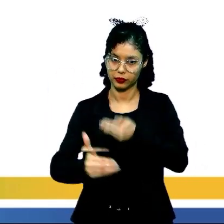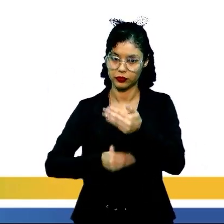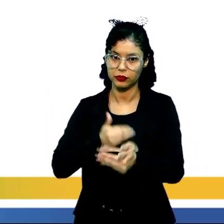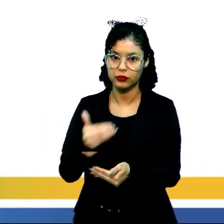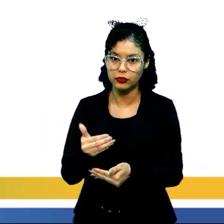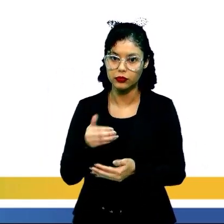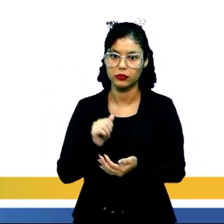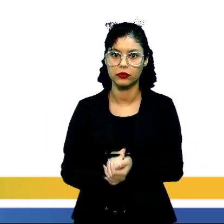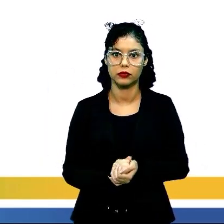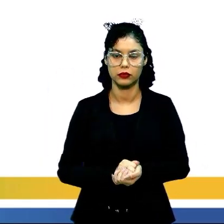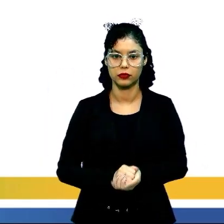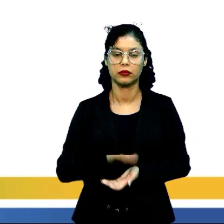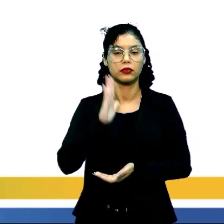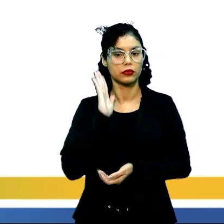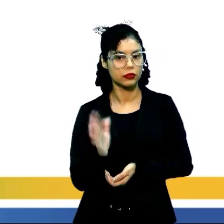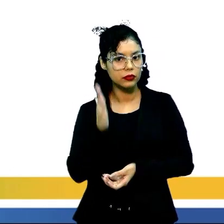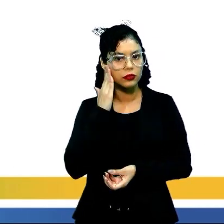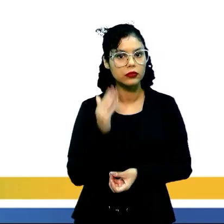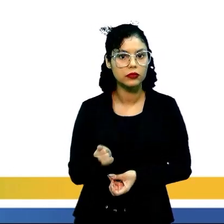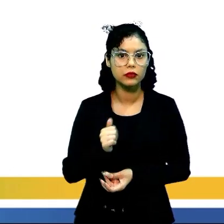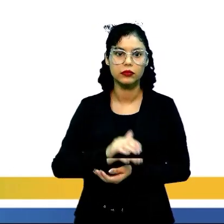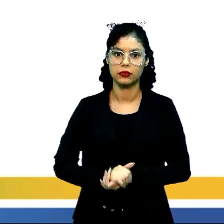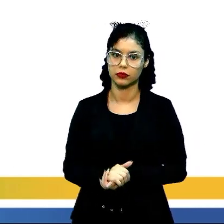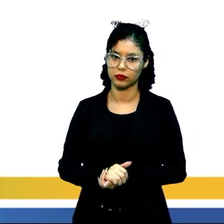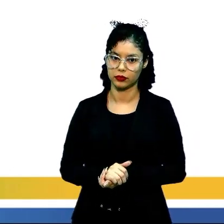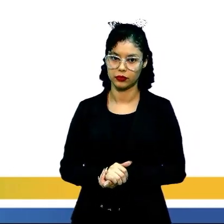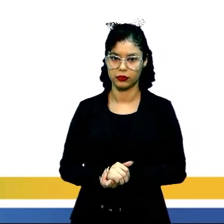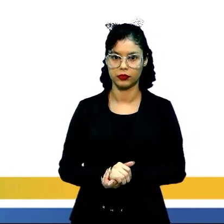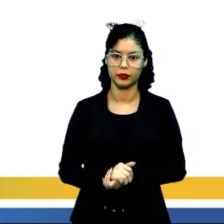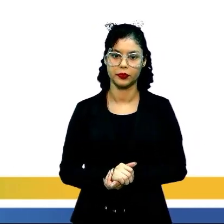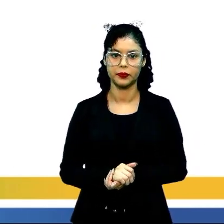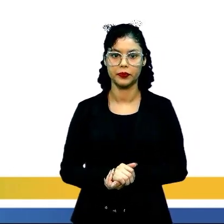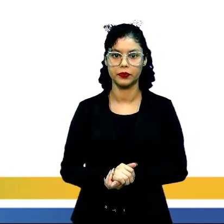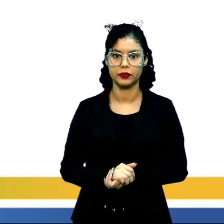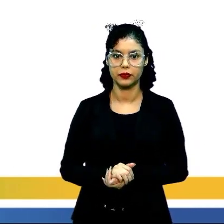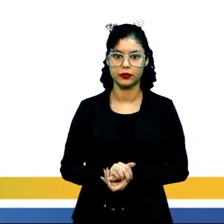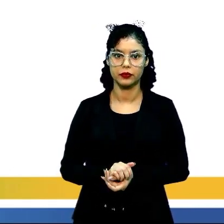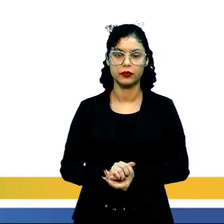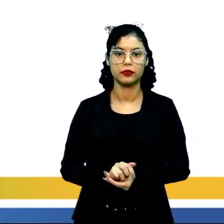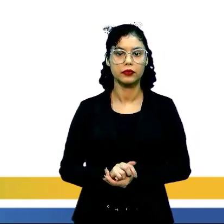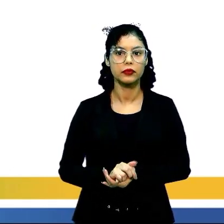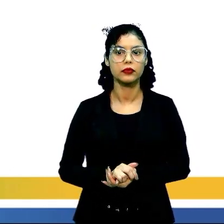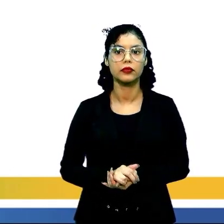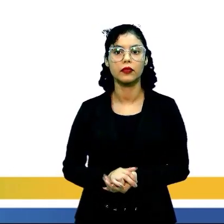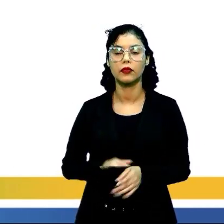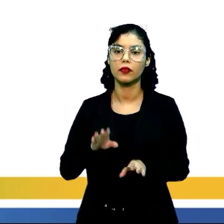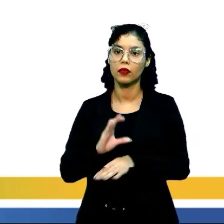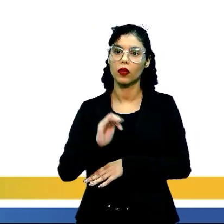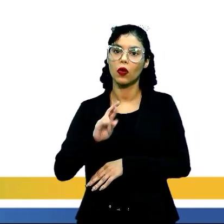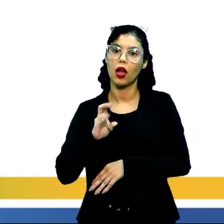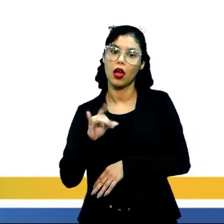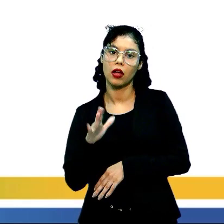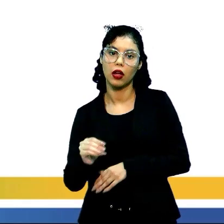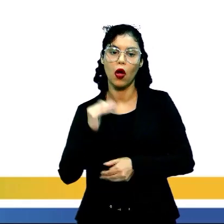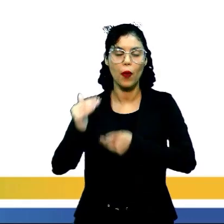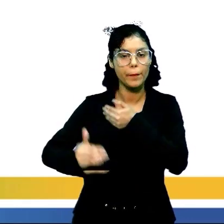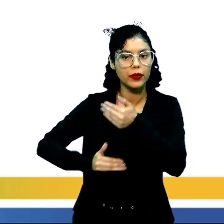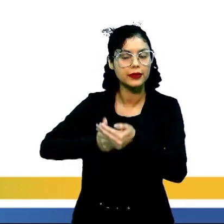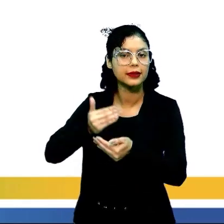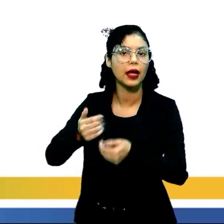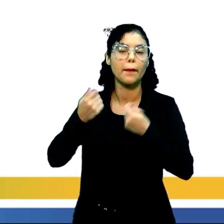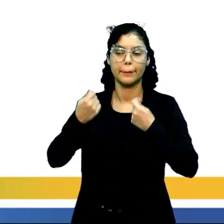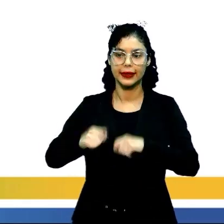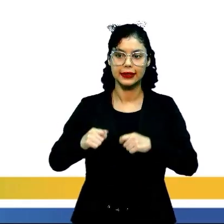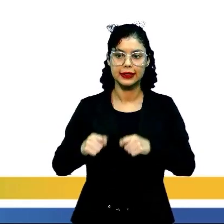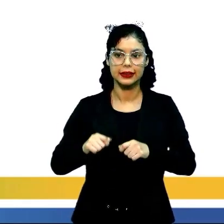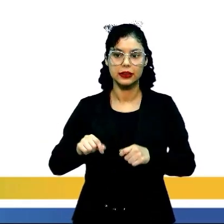processo químico. Então eu já sei que cloração faz parte desse processo. A coagulação, na verdade, é um processo em que eu